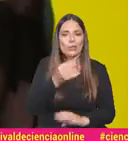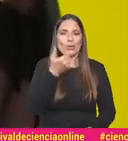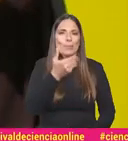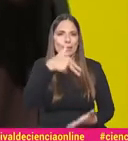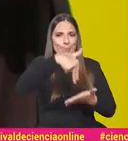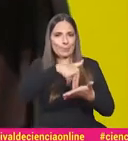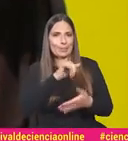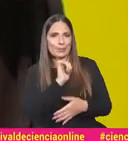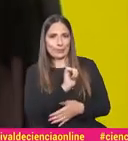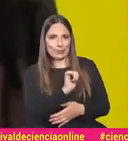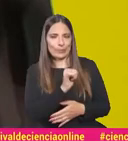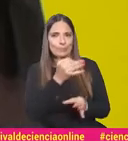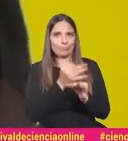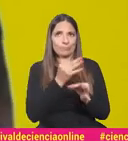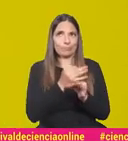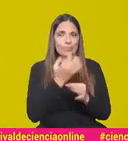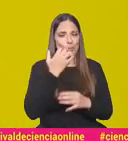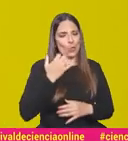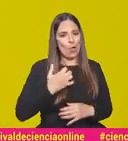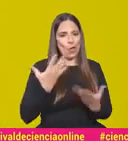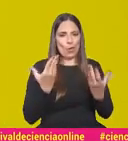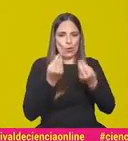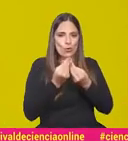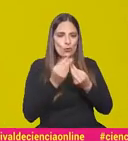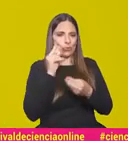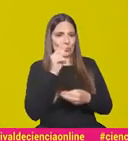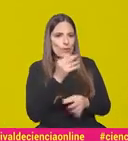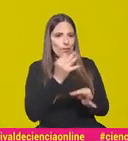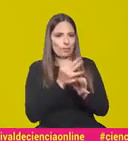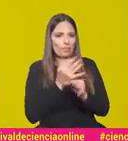presença neste festival online. Muito nos honra estar a acompanhar a nossa emissão. Obrigada.